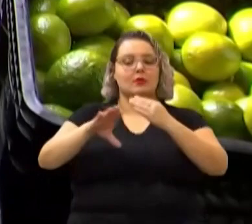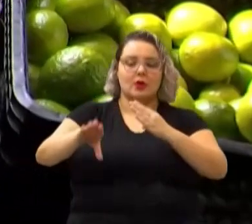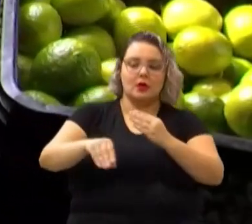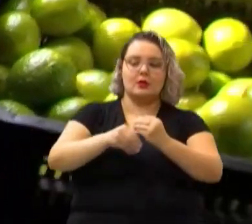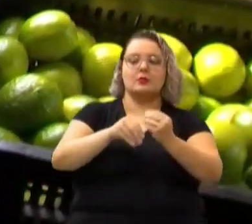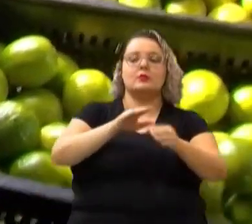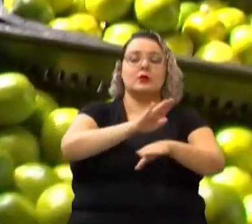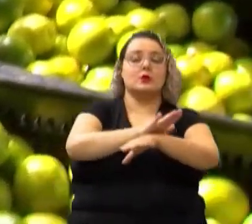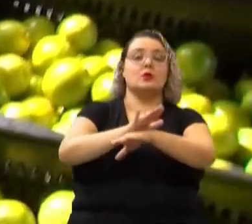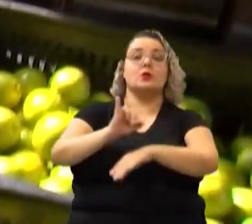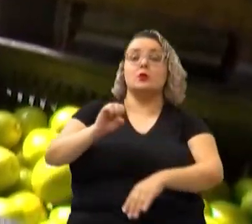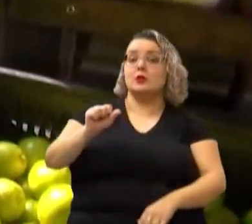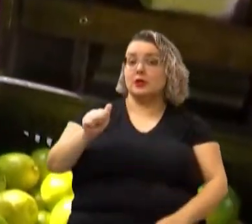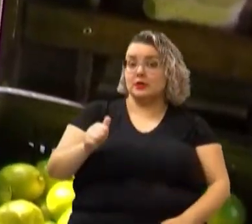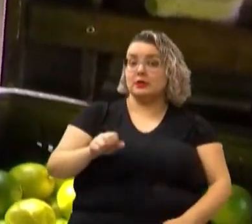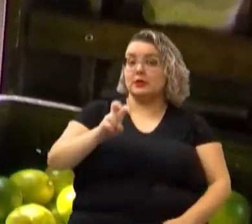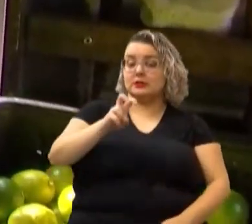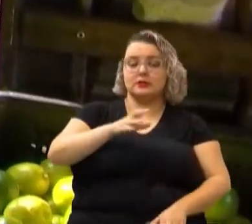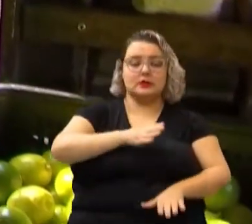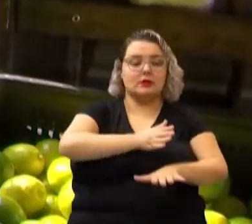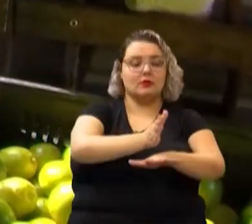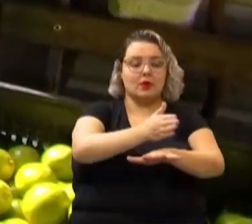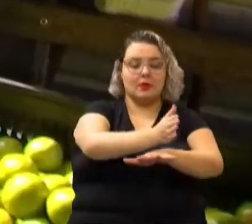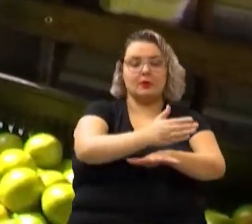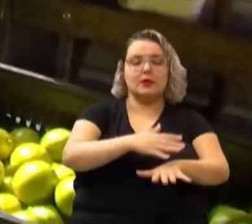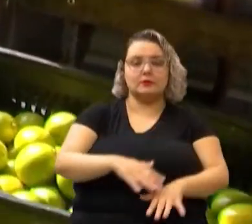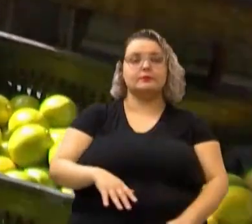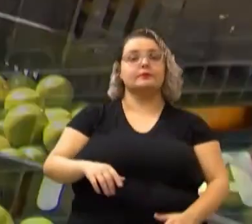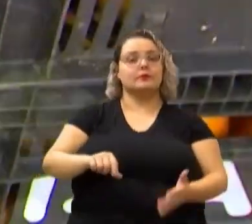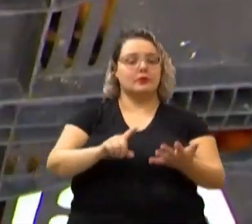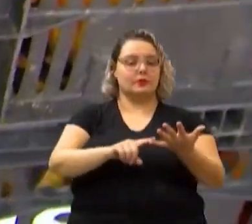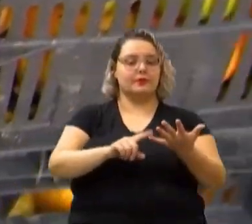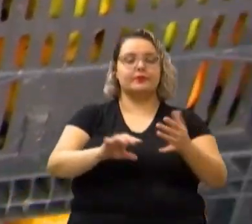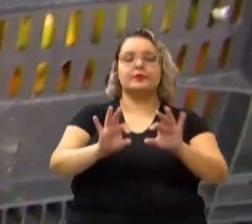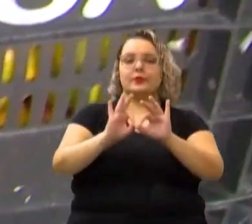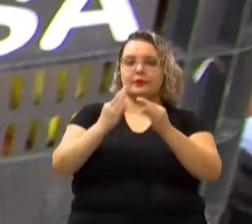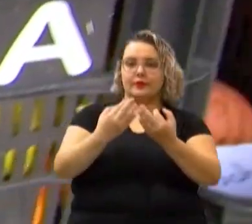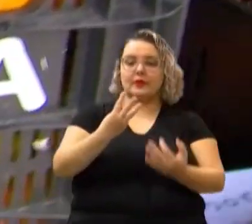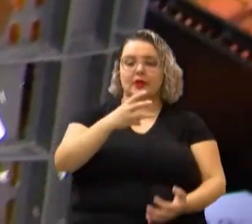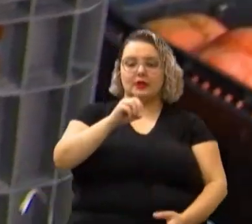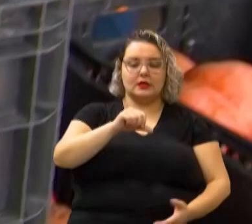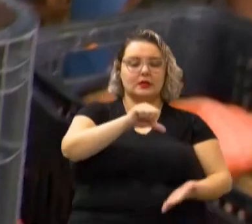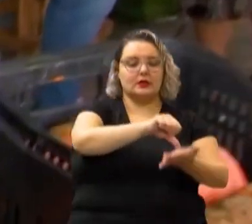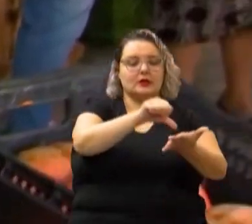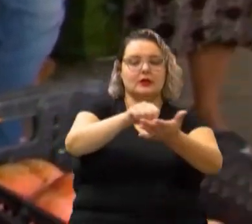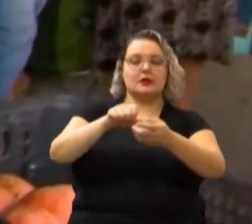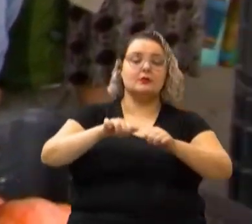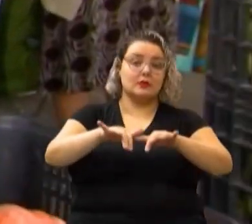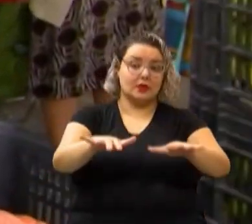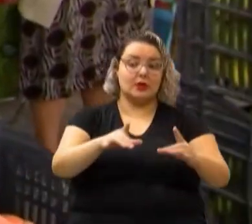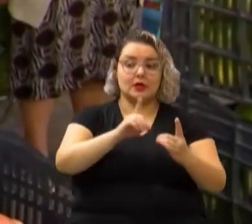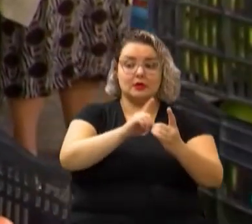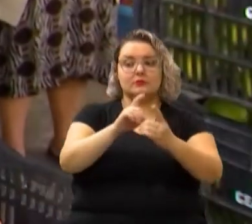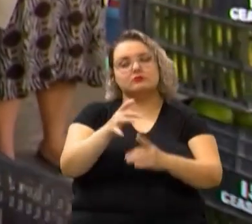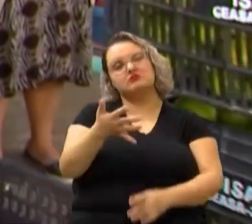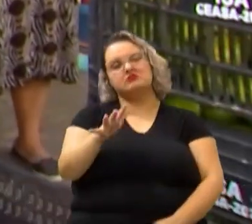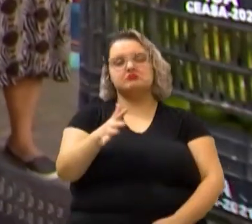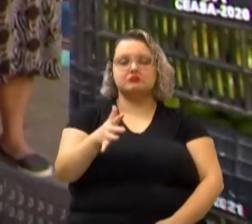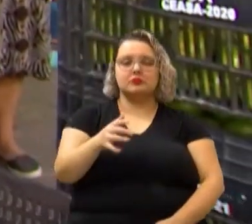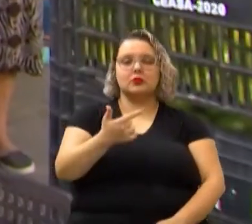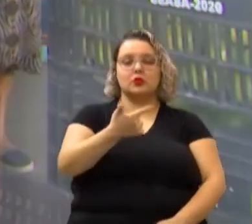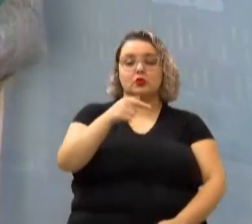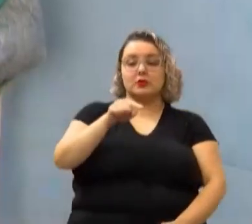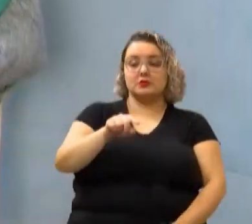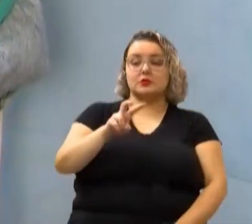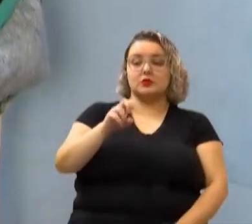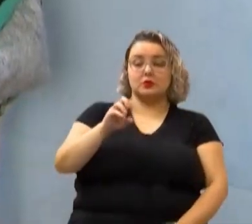essa alimentação, para contribuir. O ISA tem 5 frentes de trabalho, né? A primeira são famílias, então nós temos 30 pontos de distribuição, atendendo